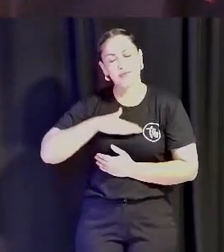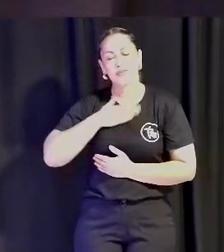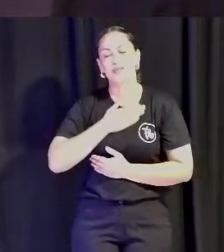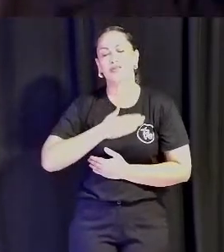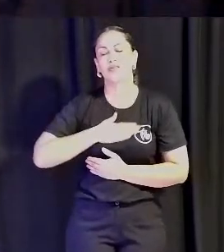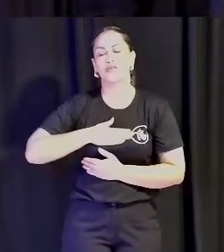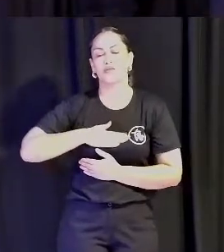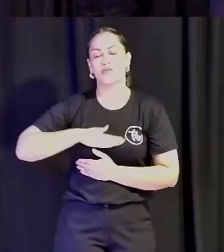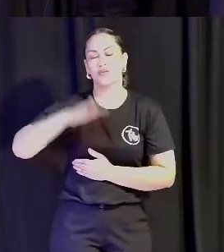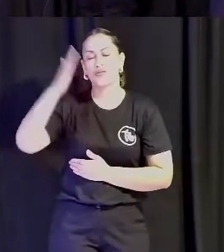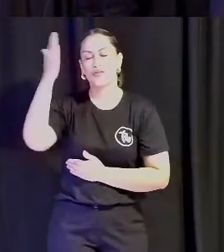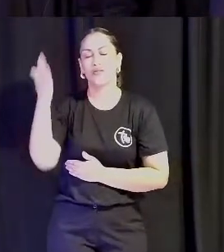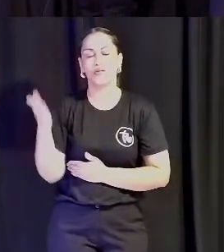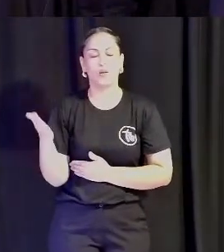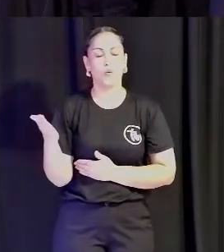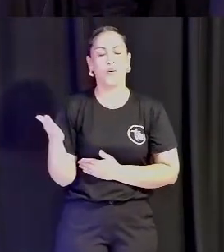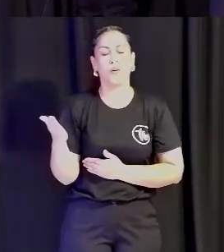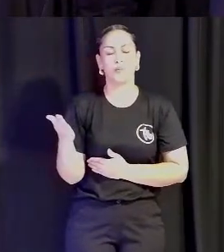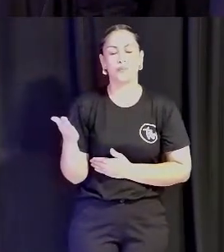em Ti,